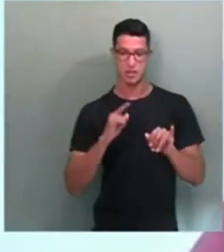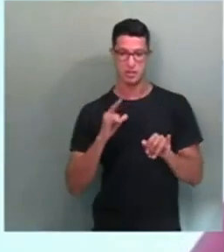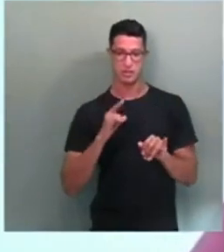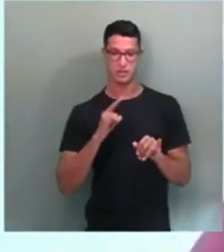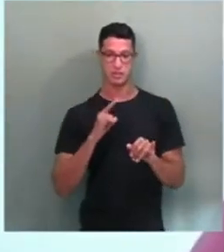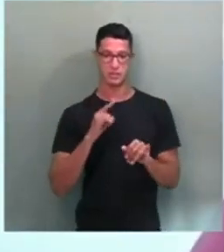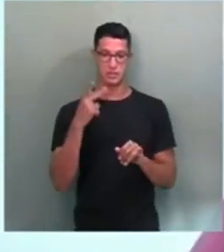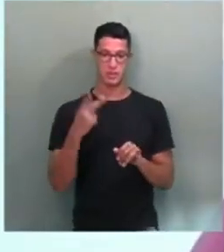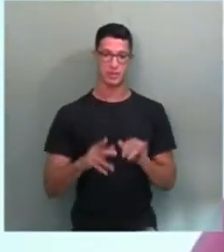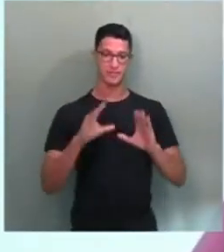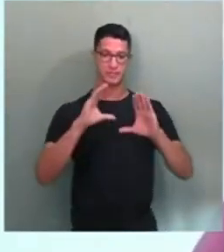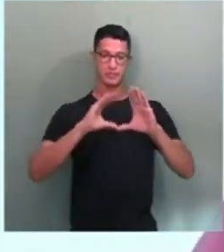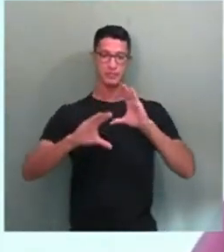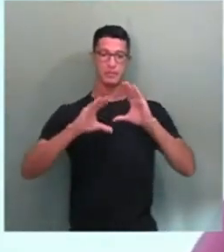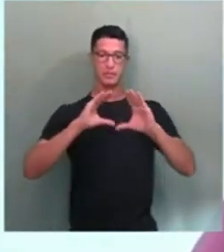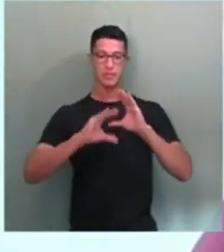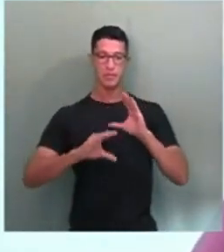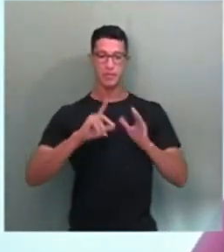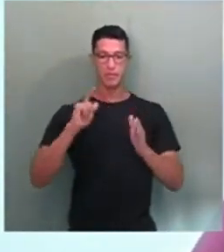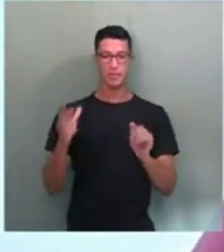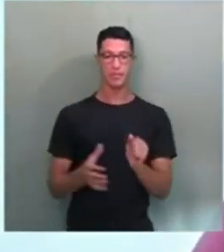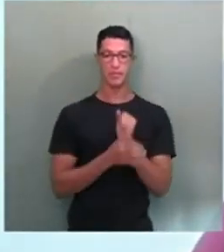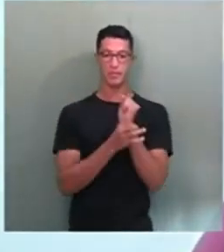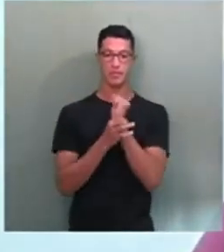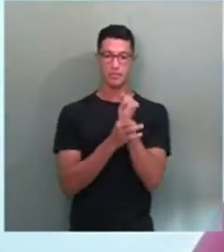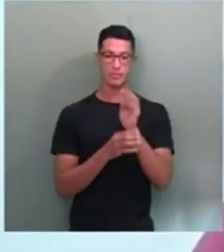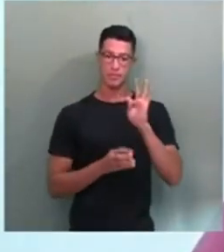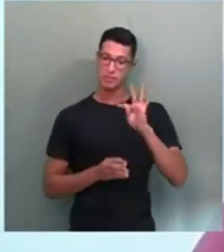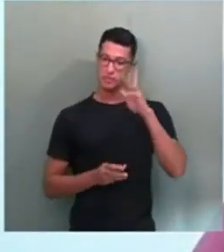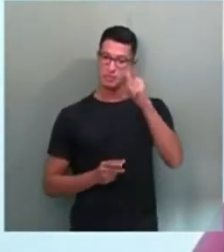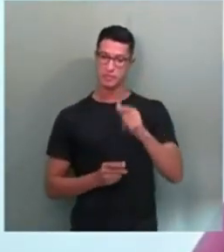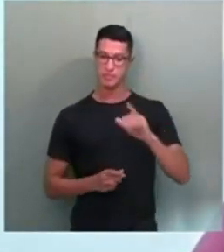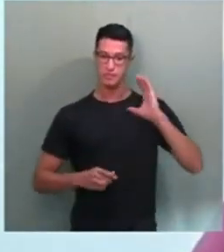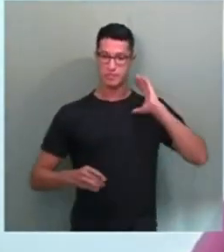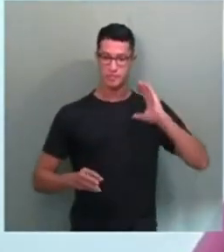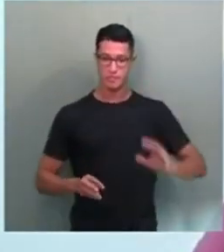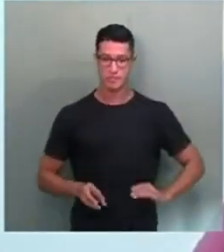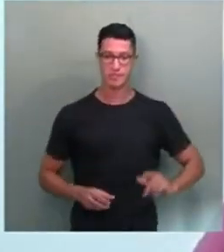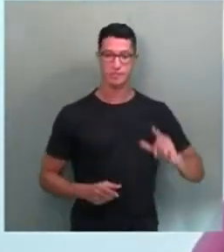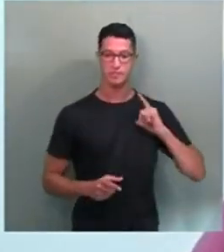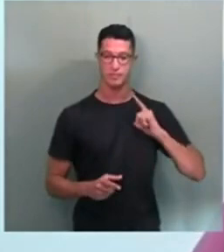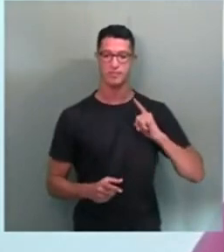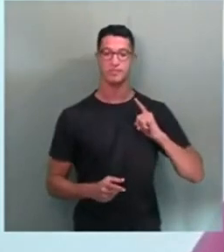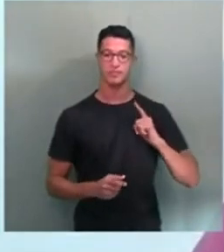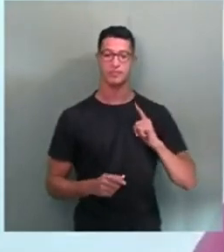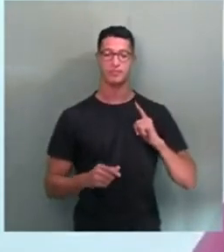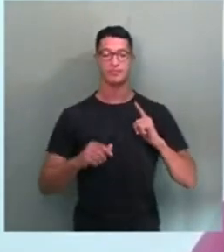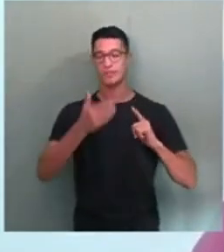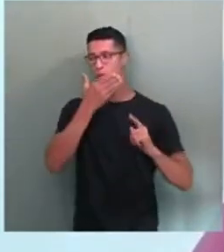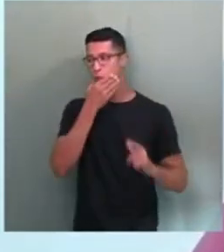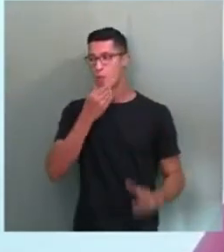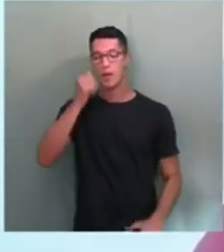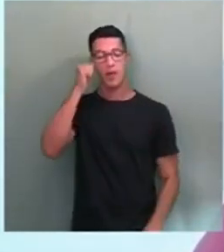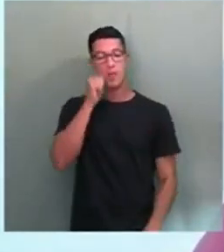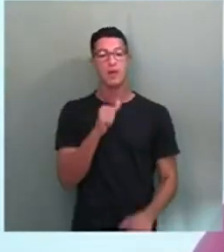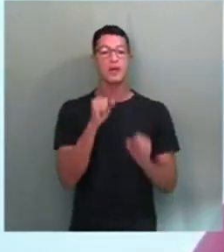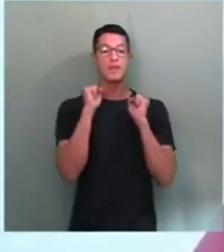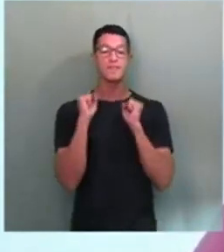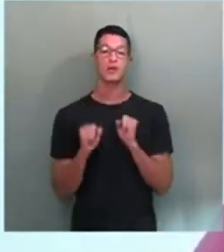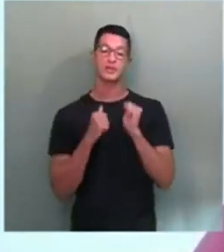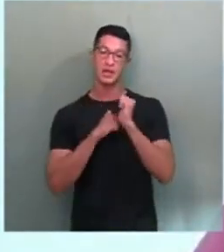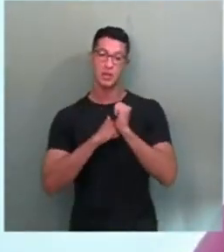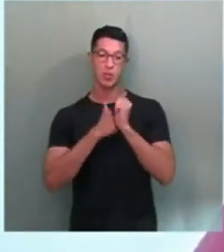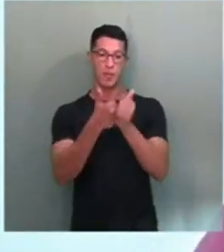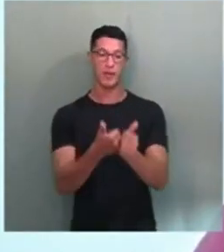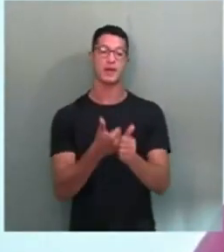A comunicação é o que garante que todo cidadão brasileiro, toda cidadã brasileira possam acompanhar